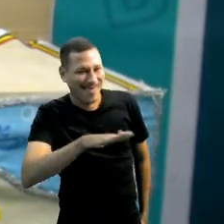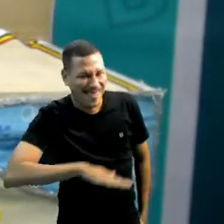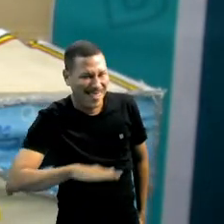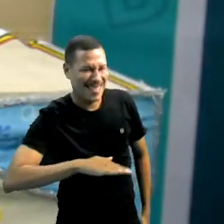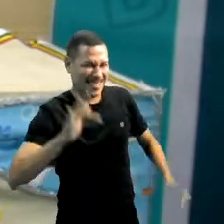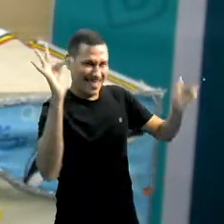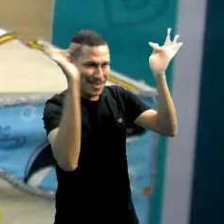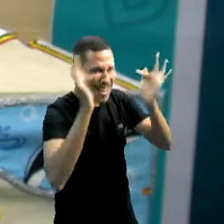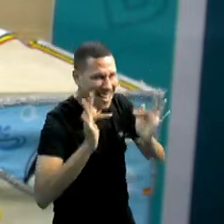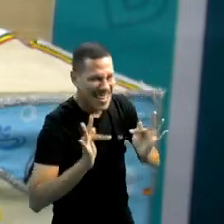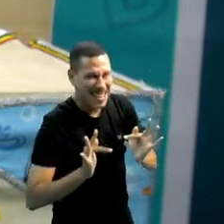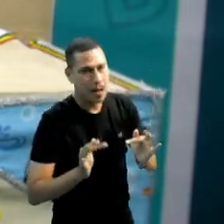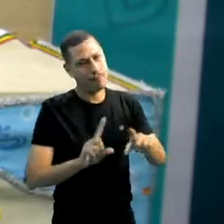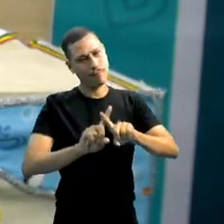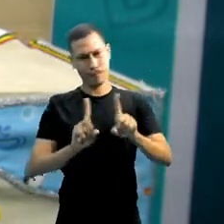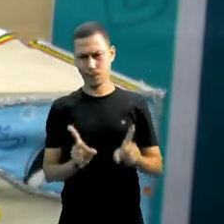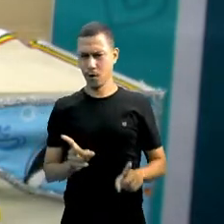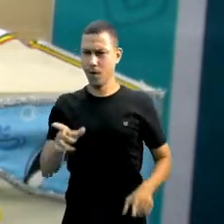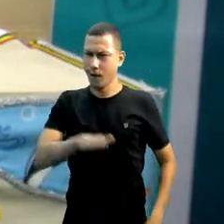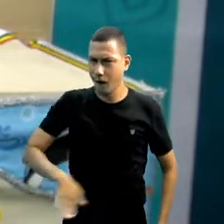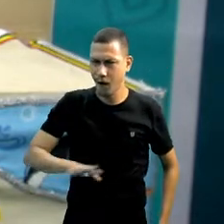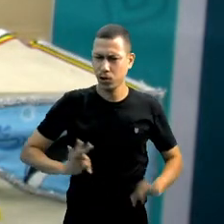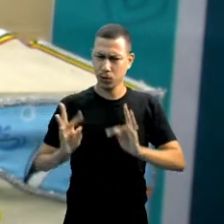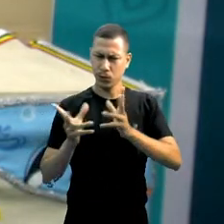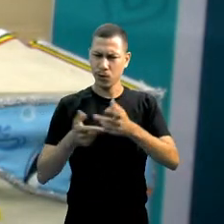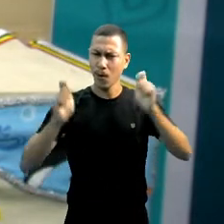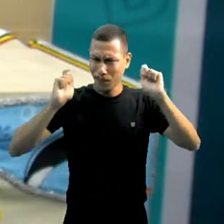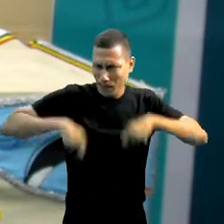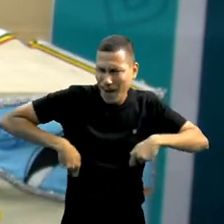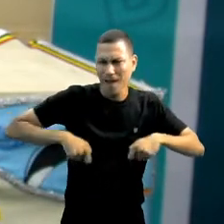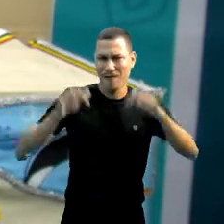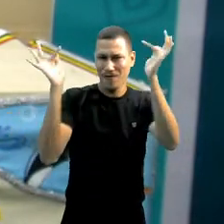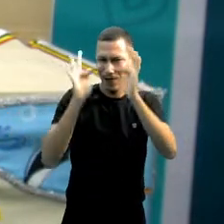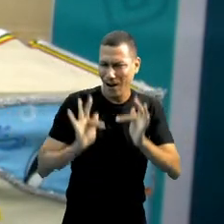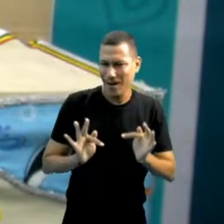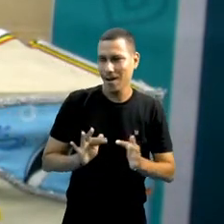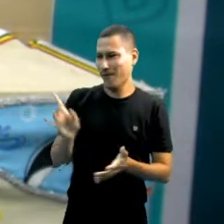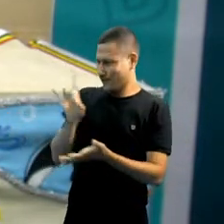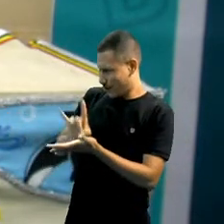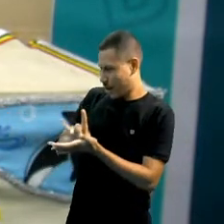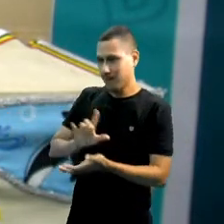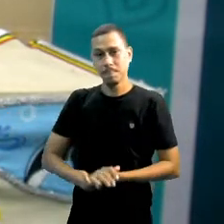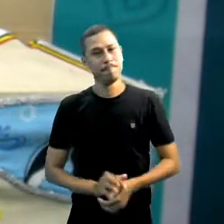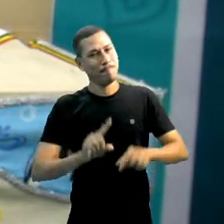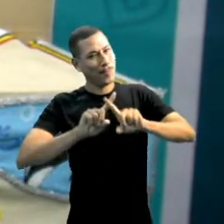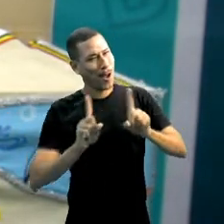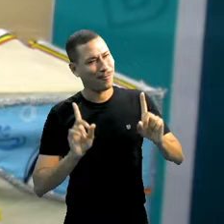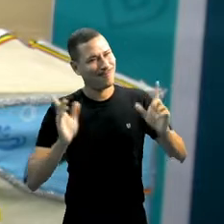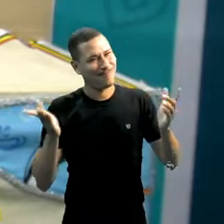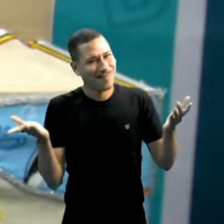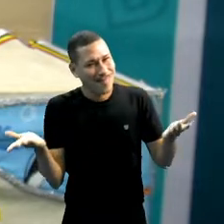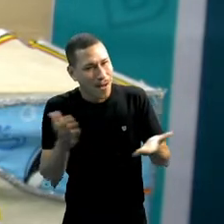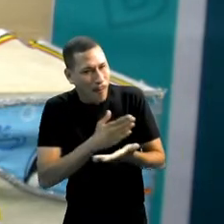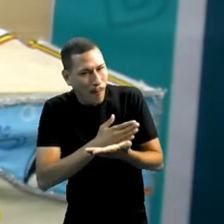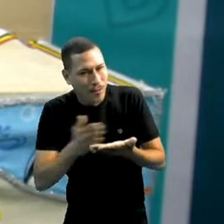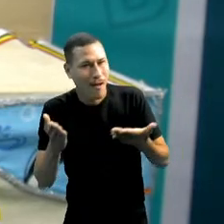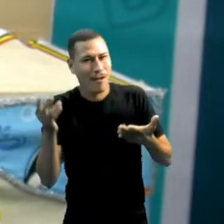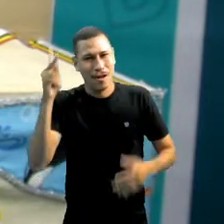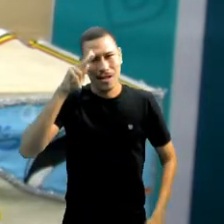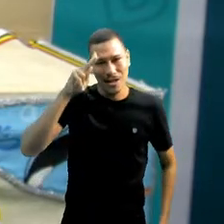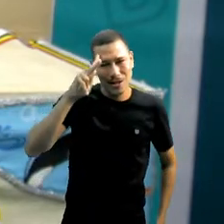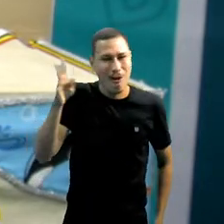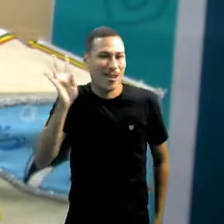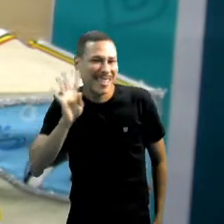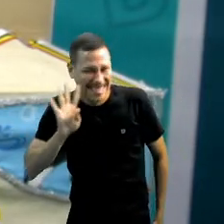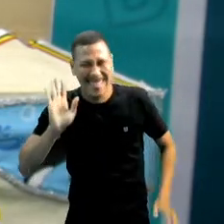Ah, mas todas crianças têm que ser felizes, não é isso? E pra gente começar a nossa história bem legal